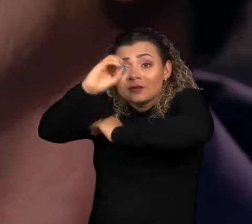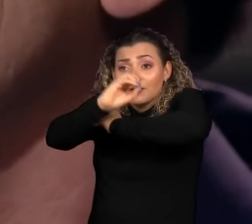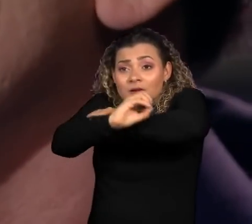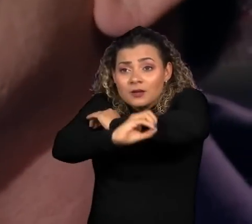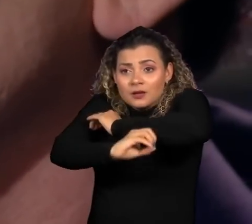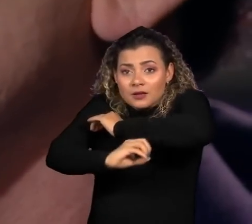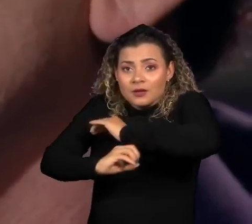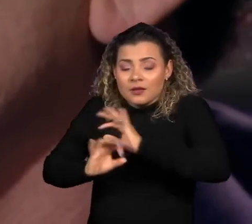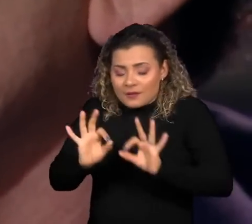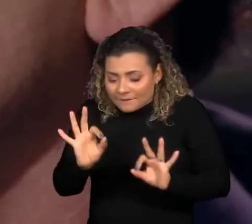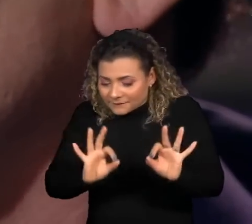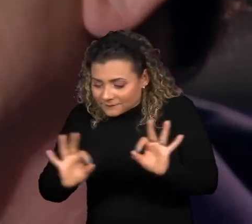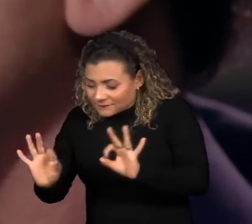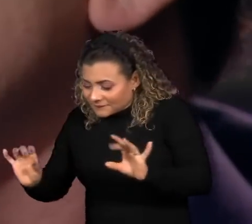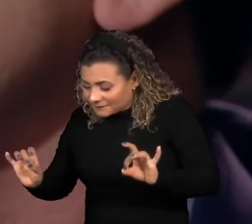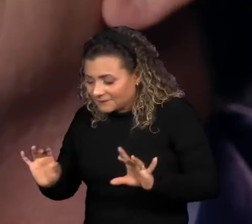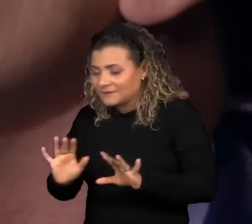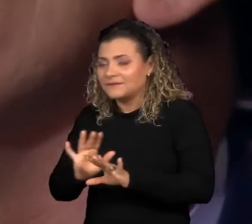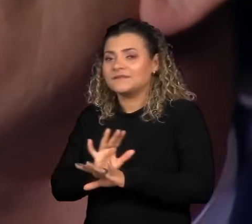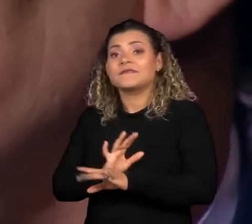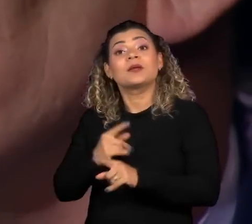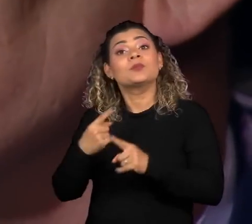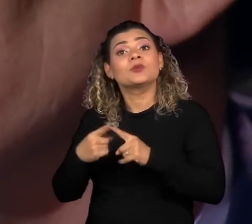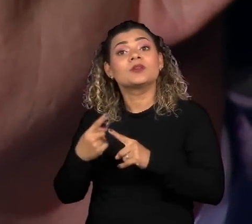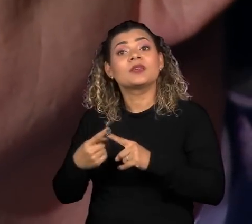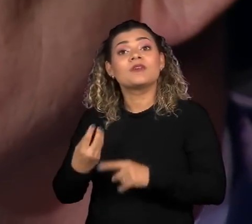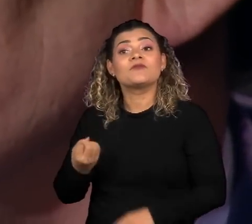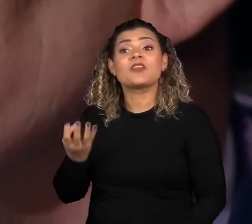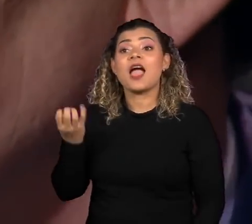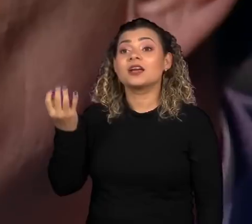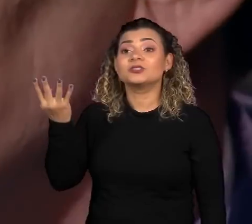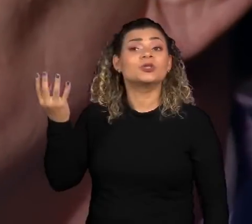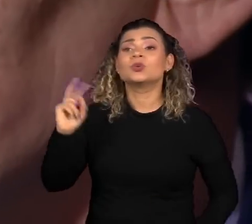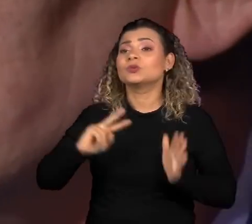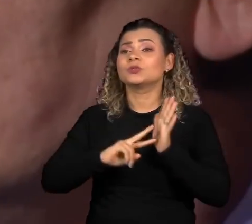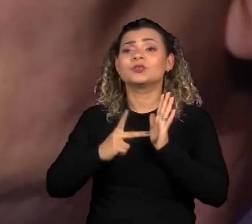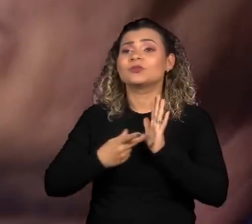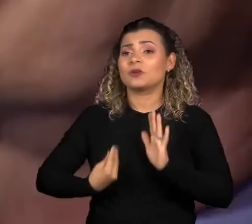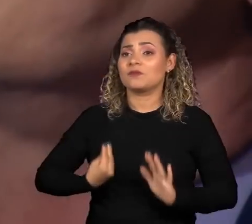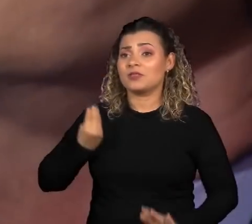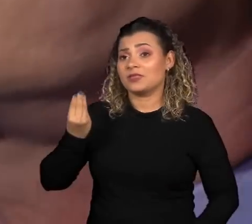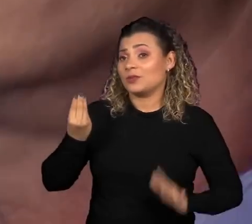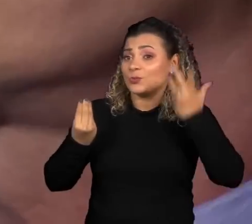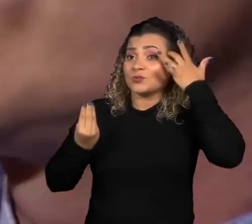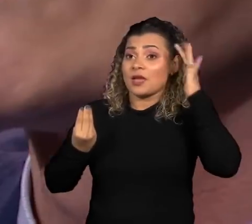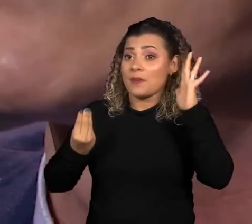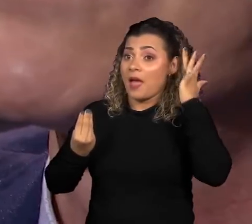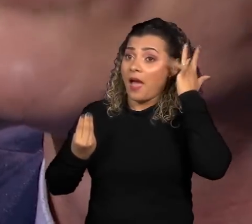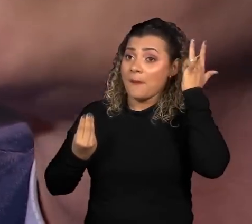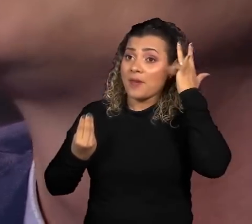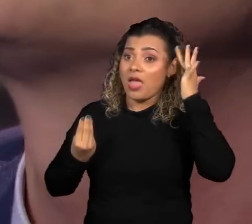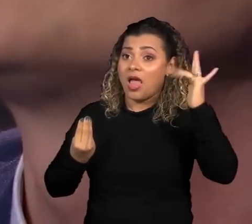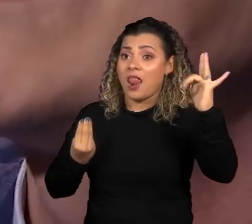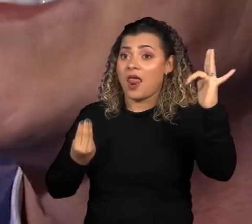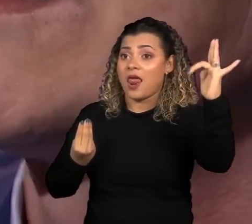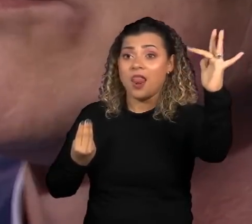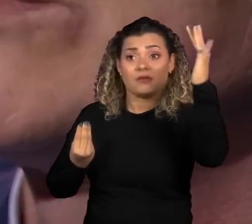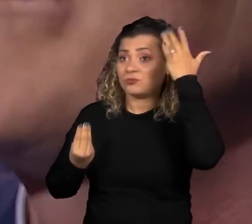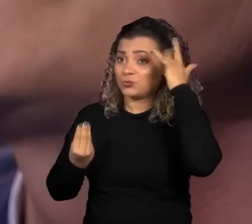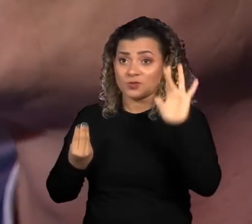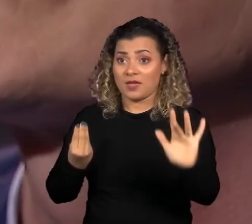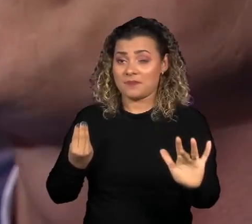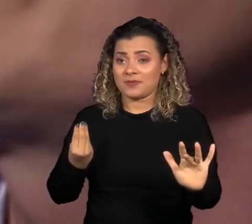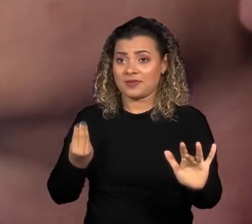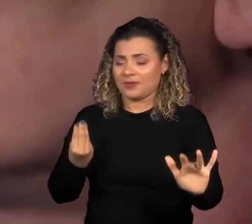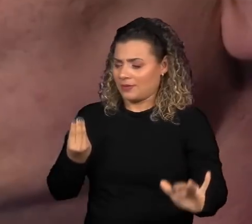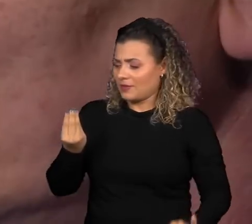suas malas, porque é inevitável uma viagem. Vida é você deixar as coisas no devido lugar, com